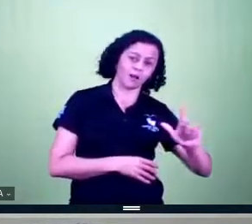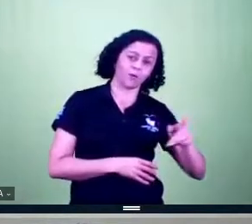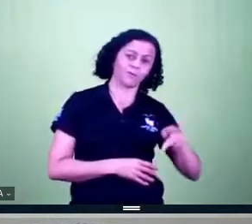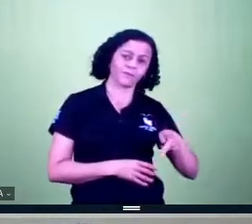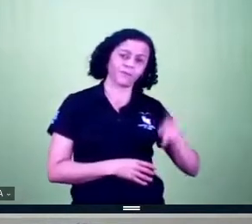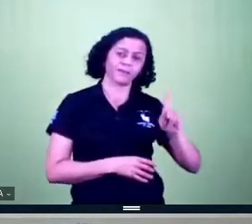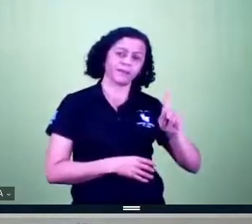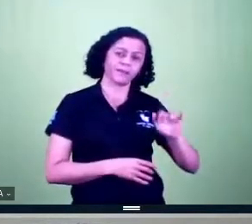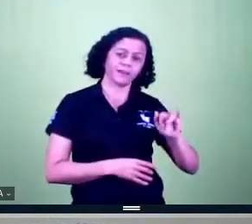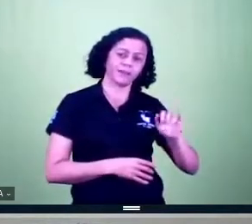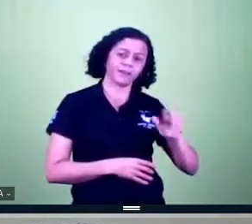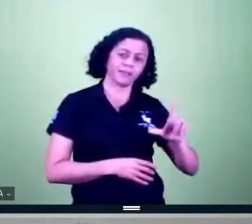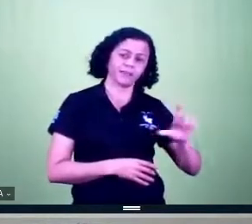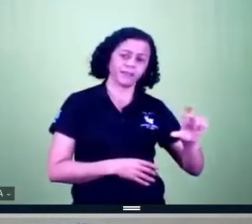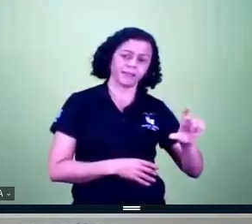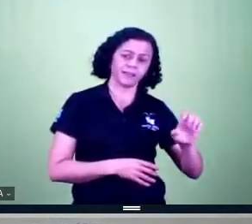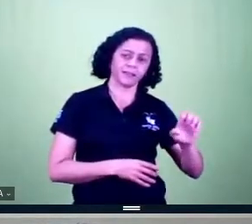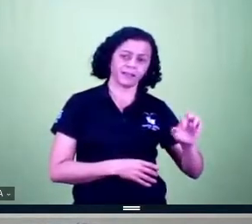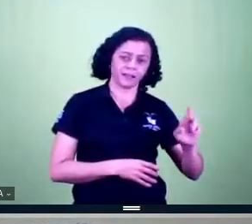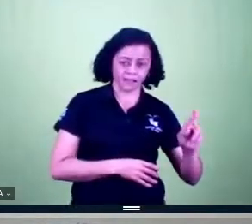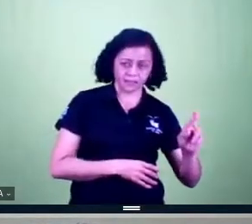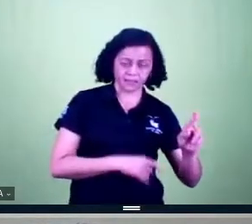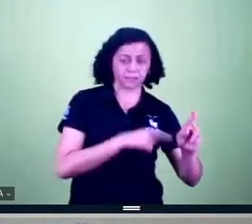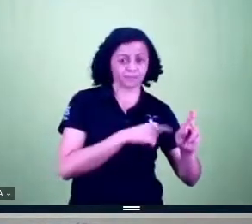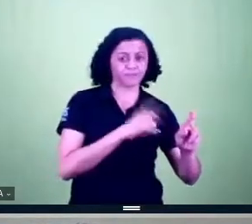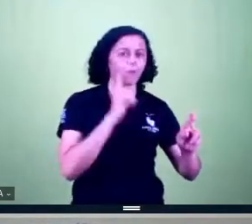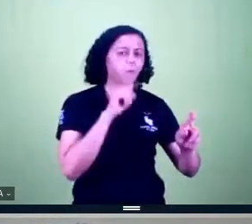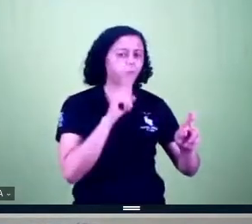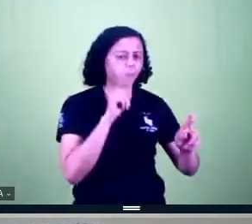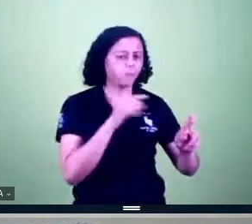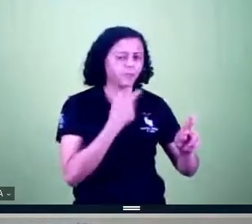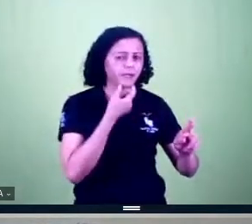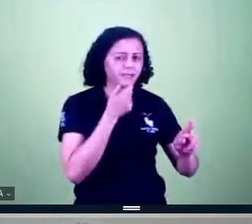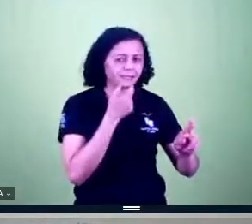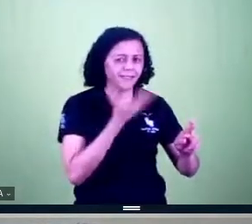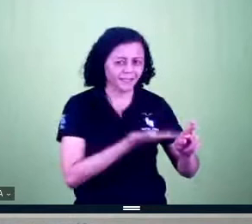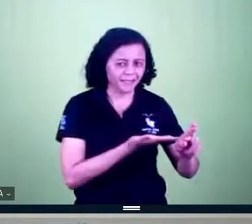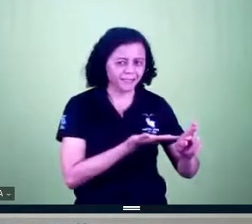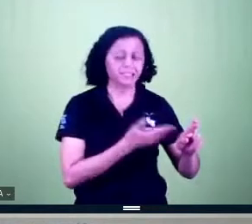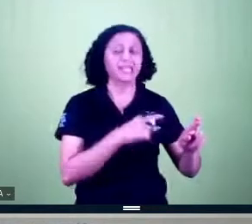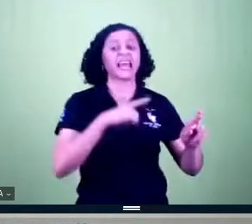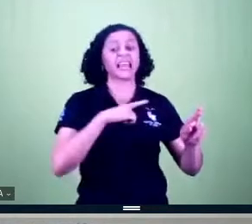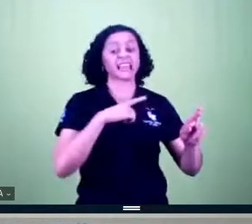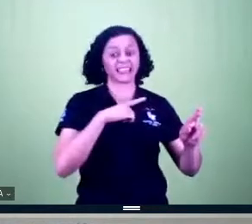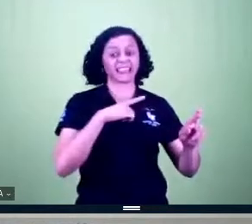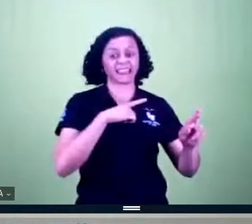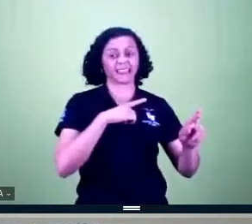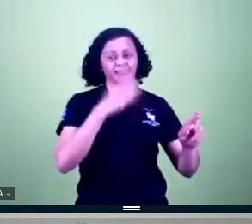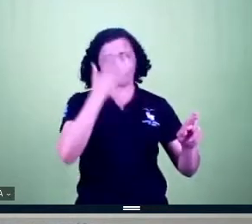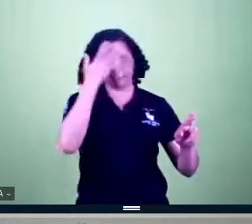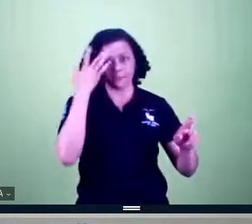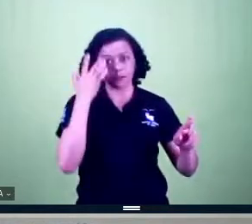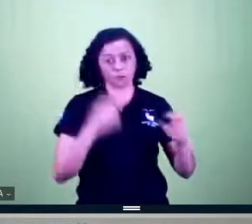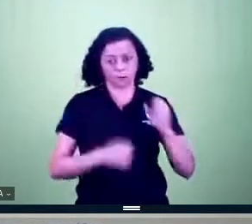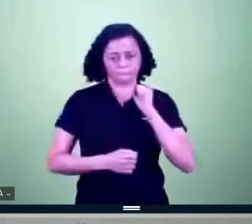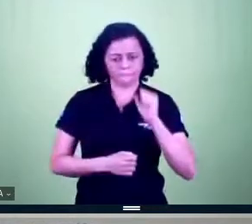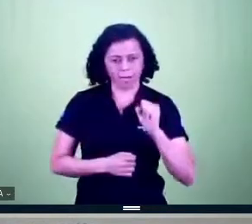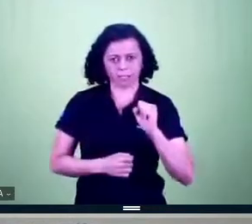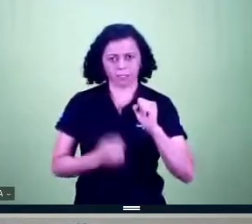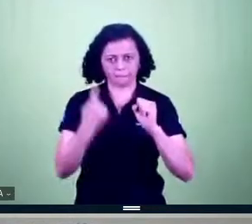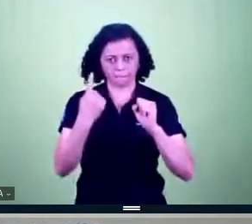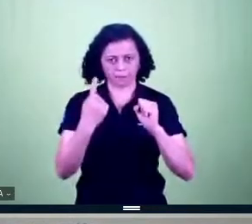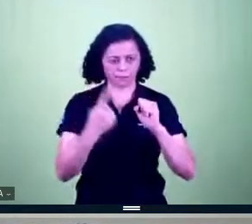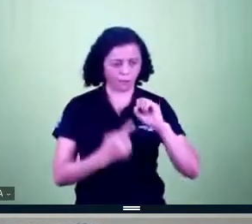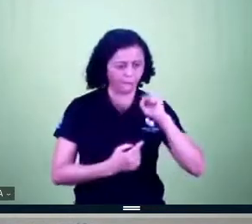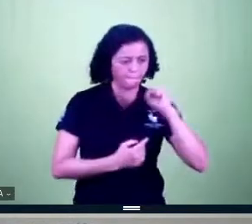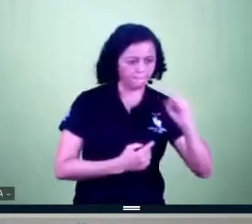esses grandes episódios de vilões que tem aí nessas séries americanas, um serial killer, ele mata o primeiro, depois ele mata o segundo,